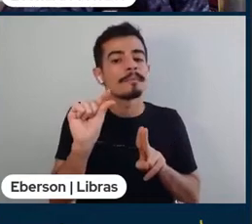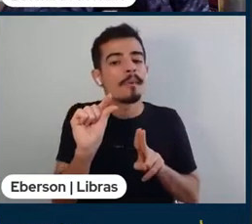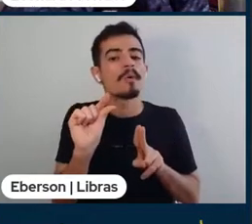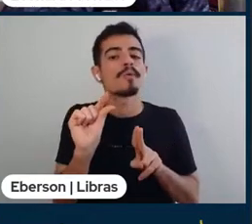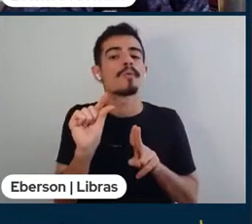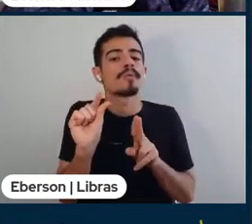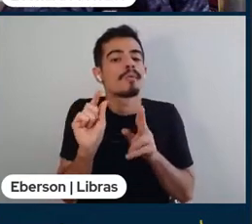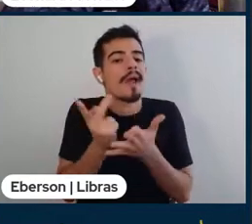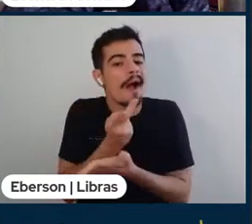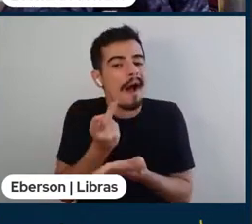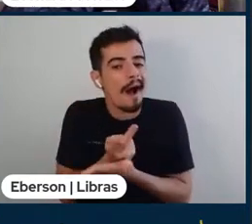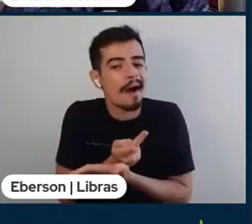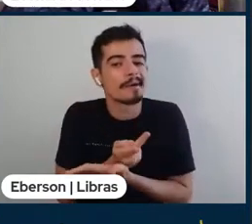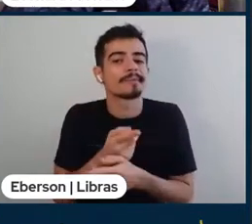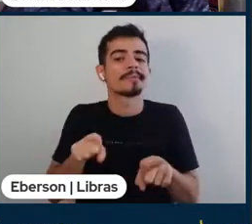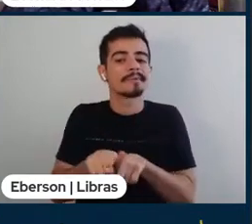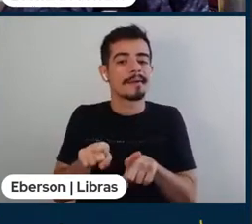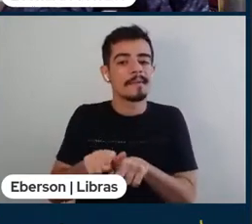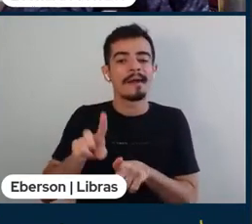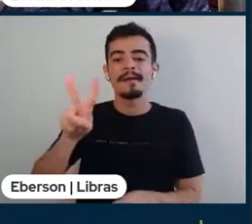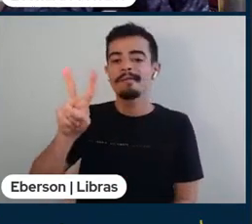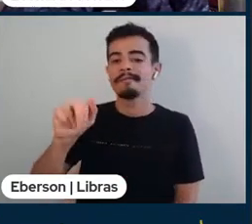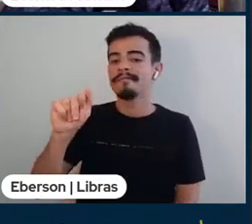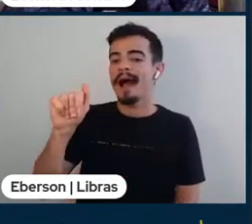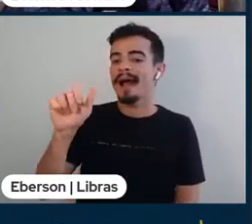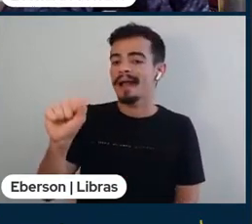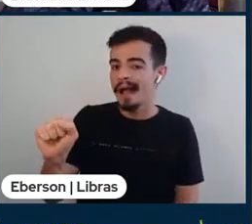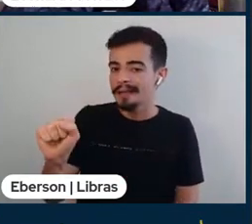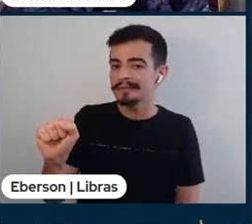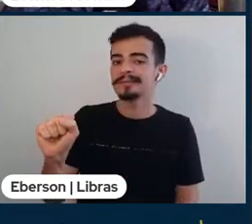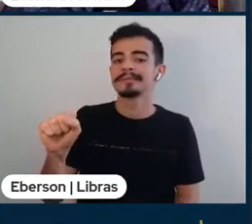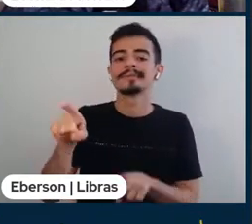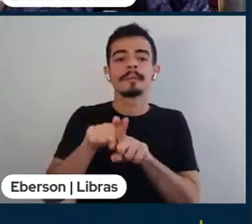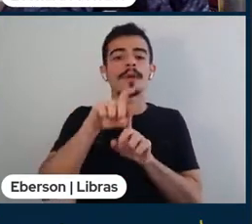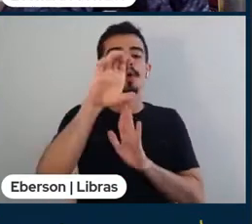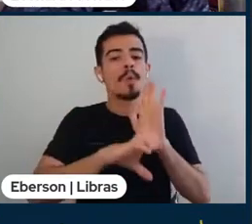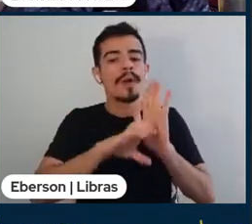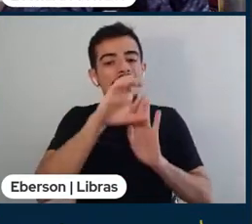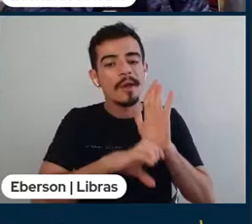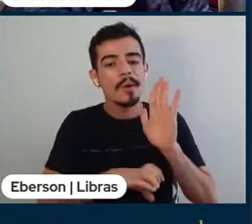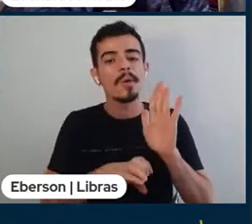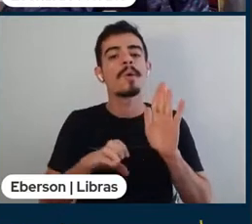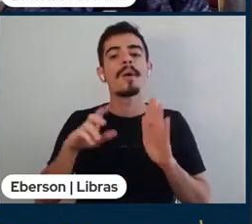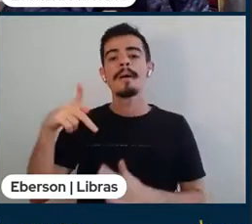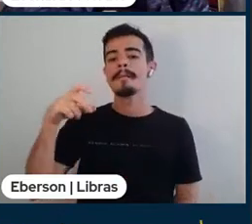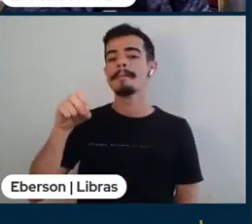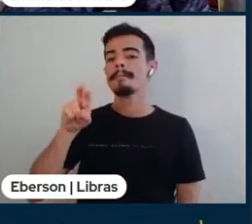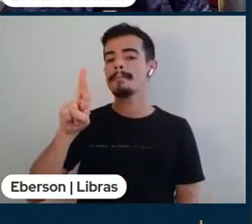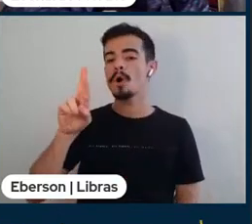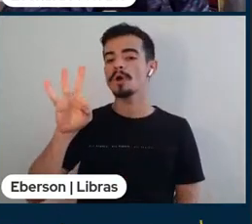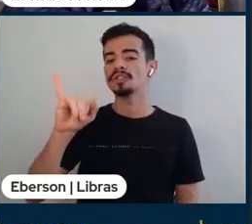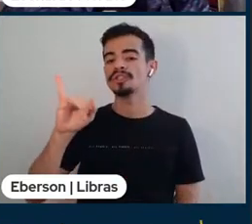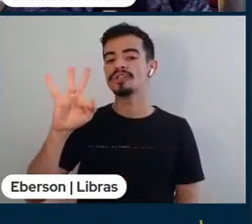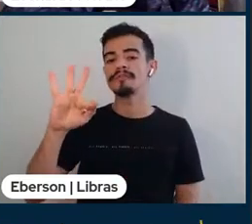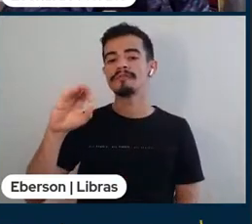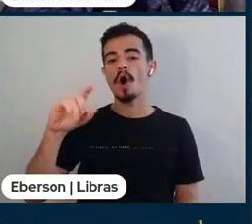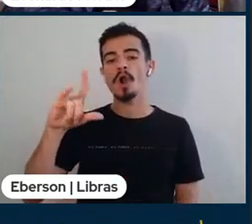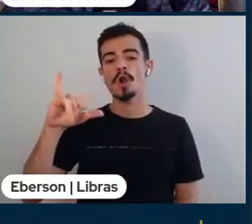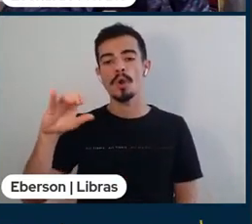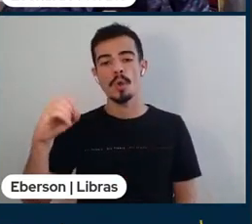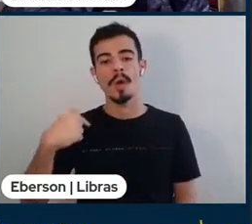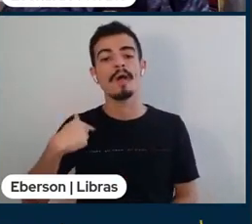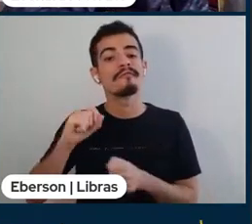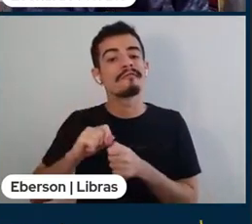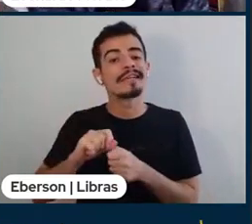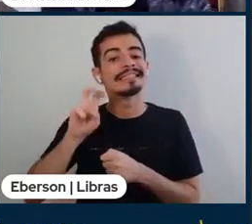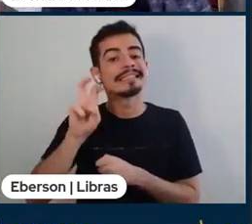que eu escrevia, que eu dava, enfim, no meu currículo, no meu portfólio. Eu fiz, sei lá, uns cinco portfólios até eu chegar